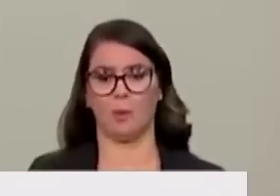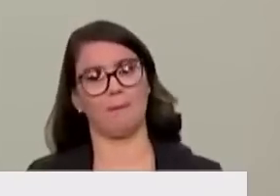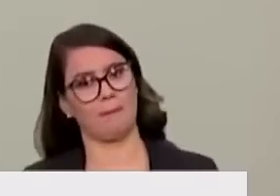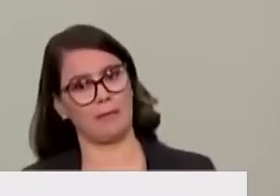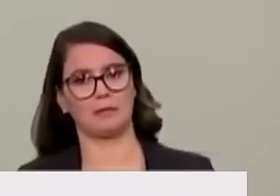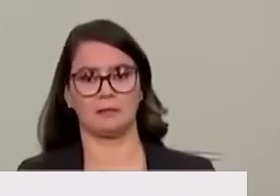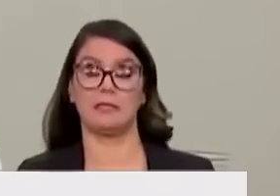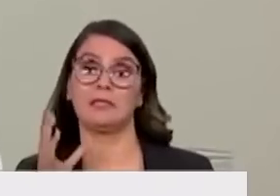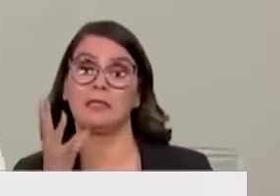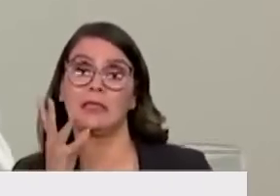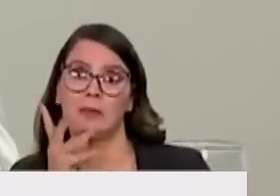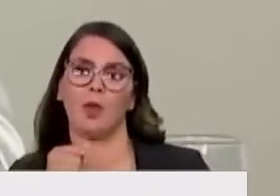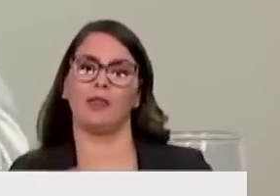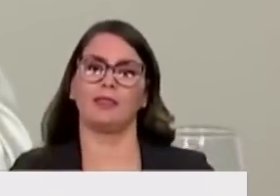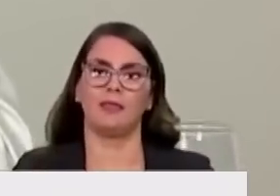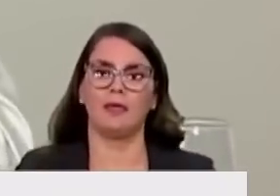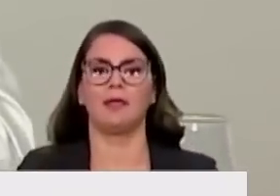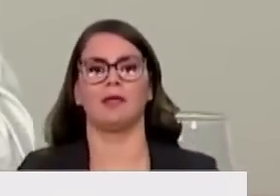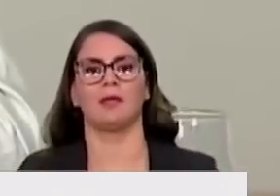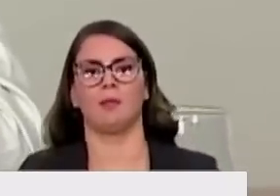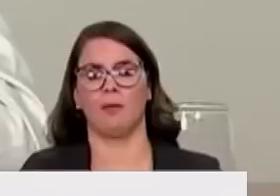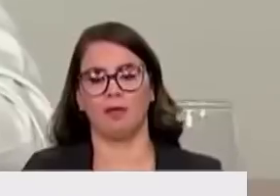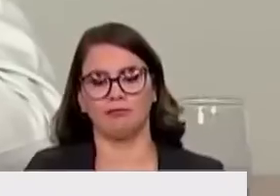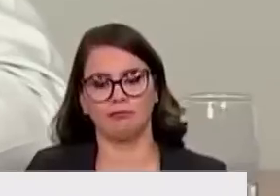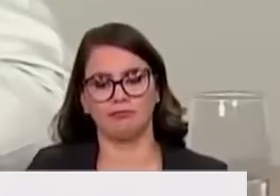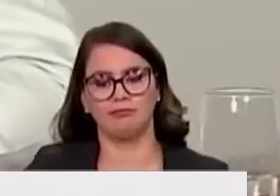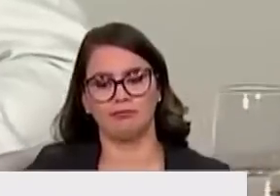algum tempo de cicatrização dos tecidos que foram recém-operados.